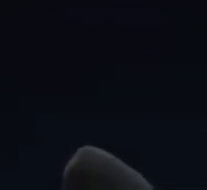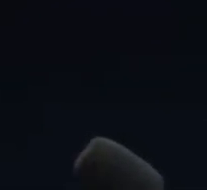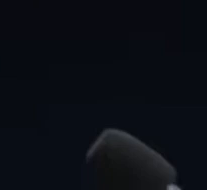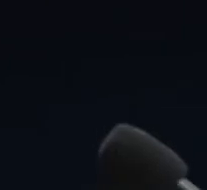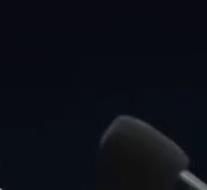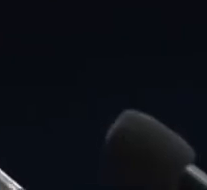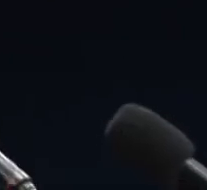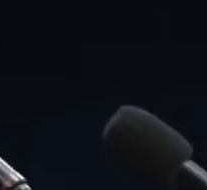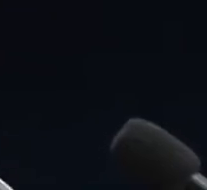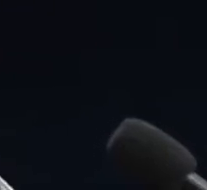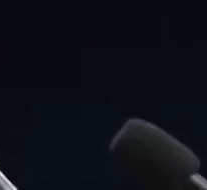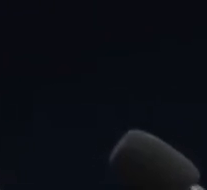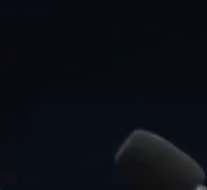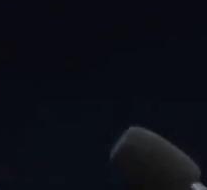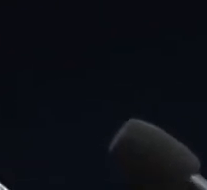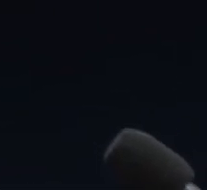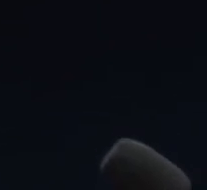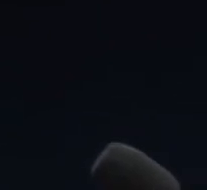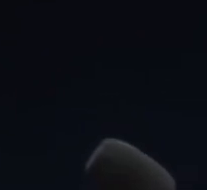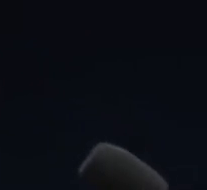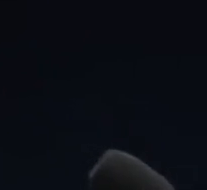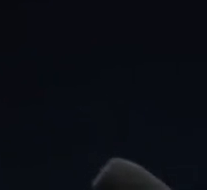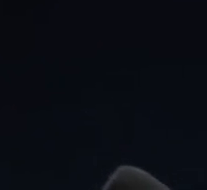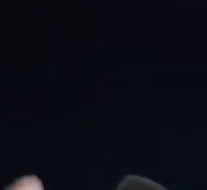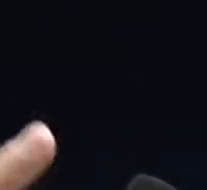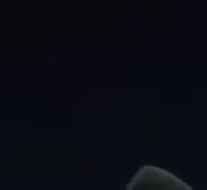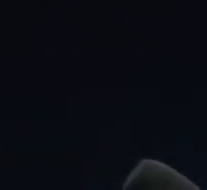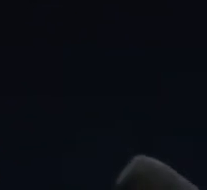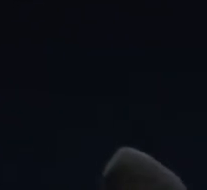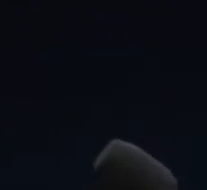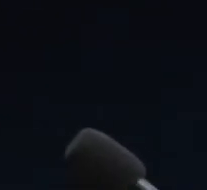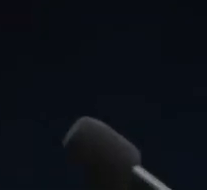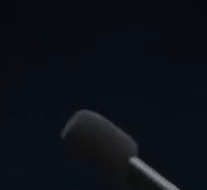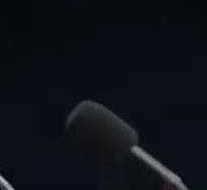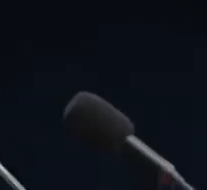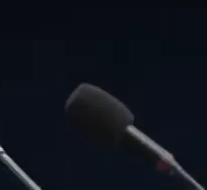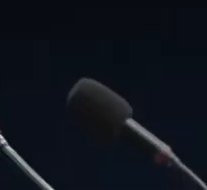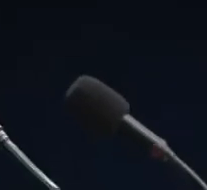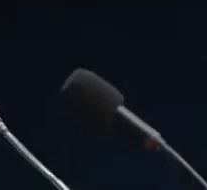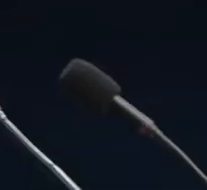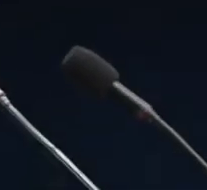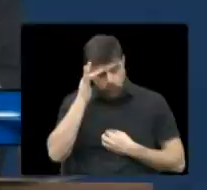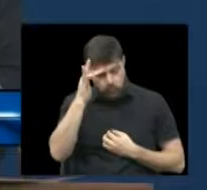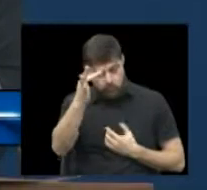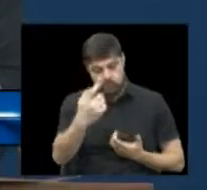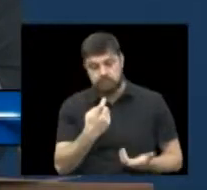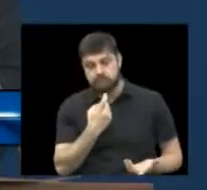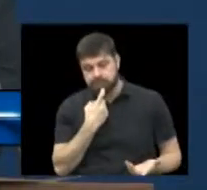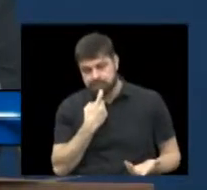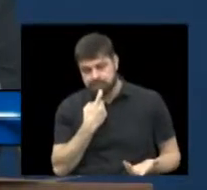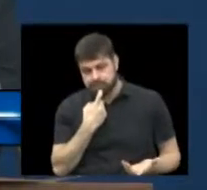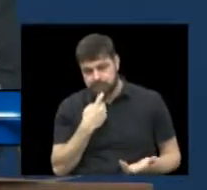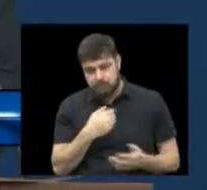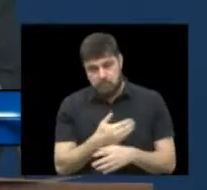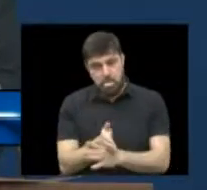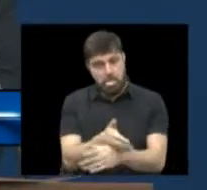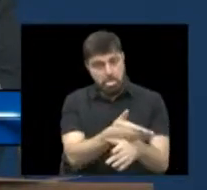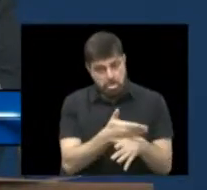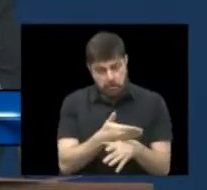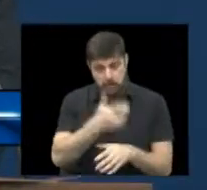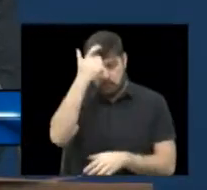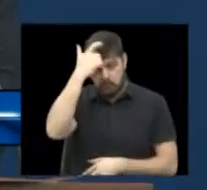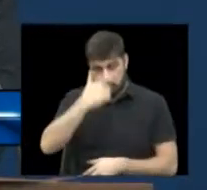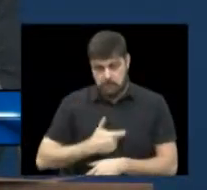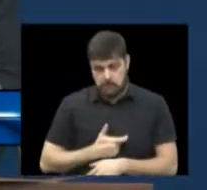as administrações regionais e encontrou algumas demandas que o motivaram a protocolar os requerimentos. Tenho visitado todas